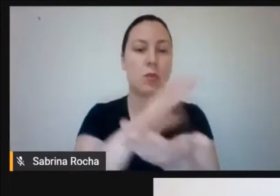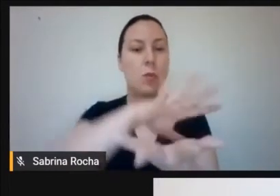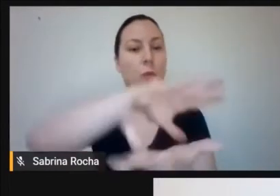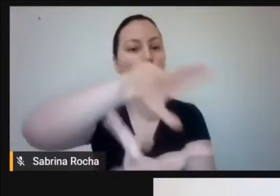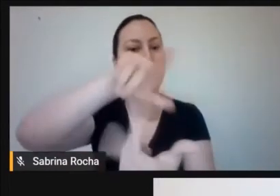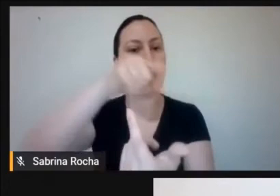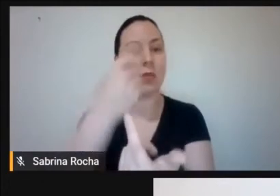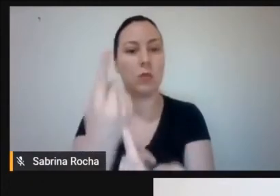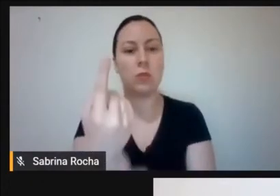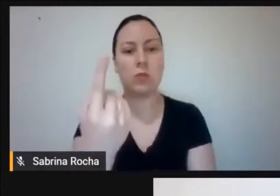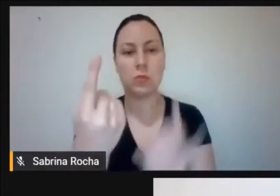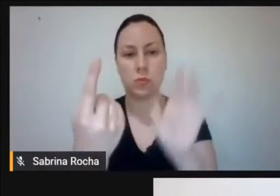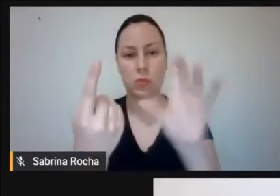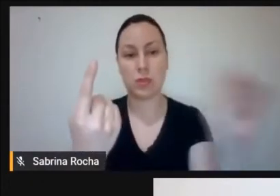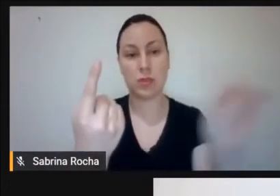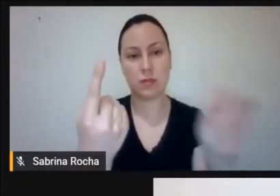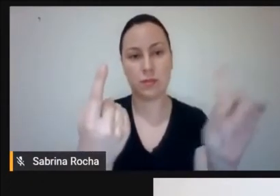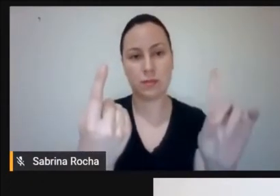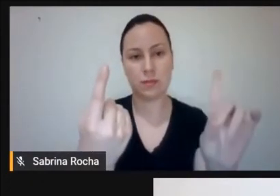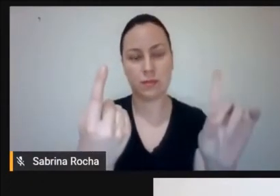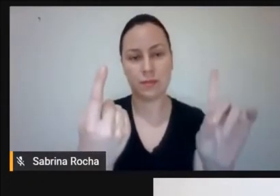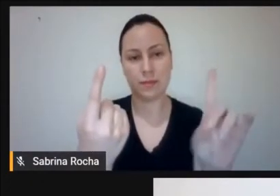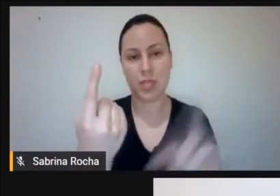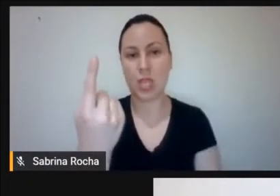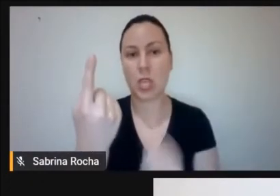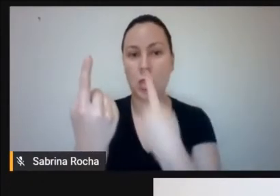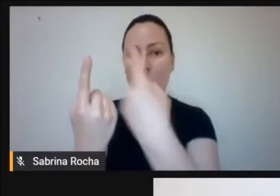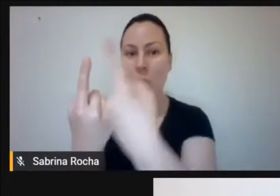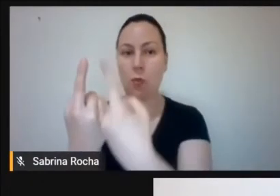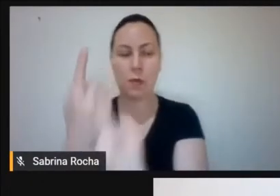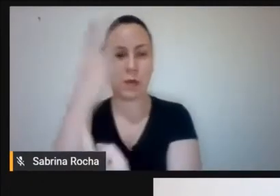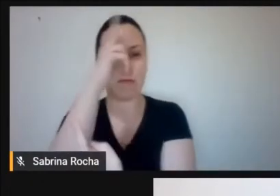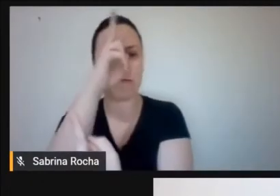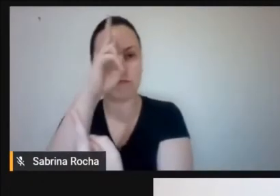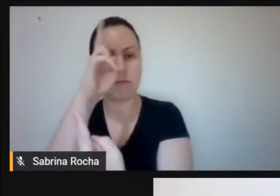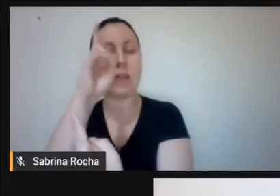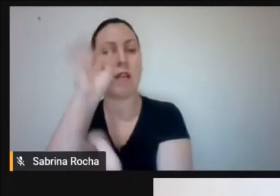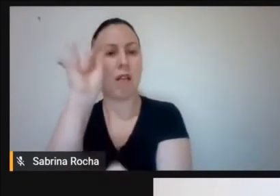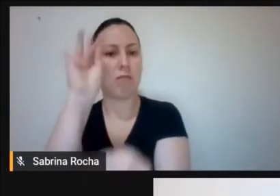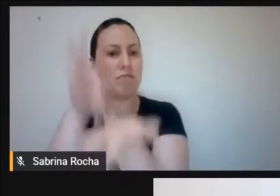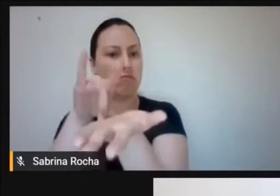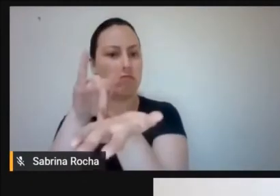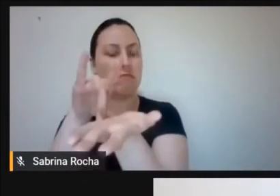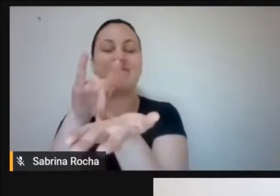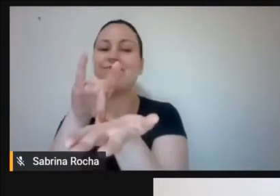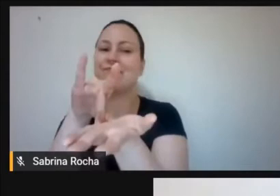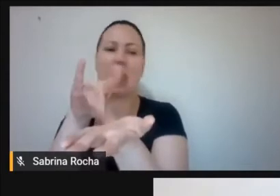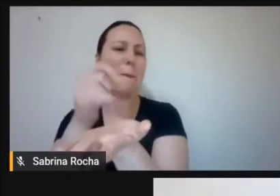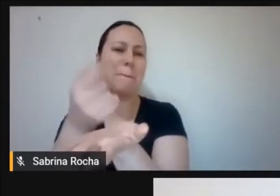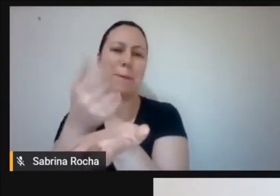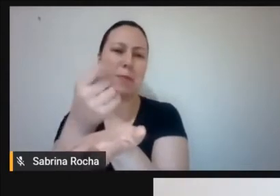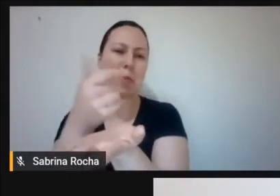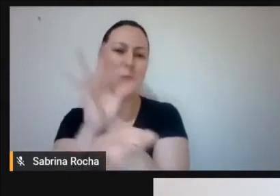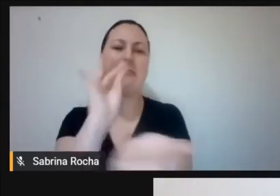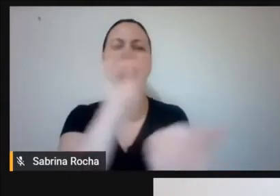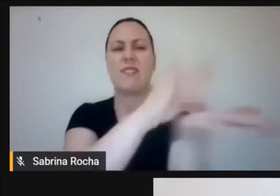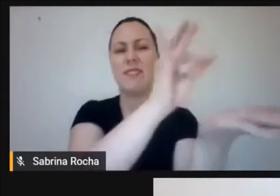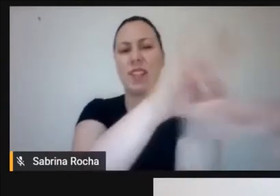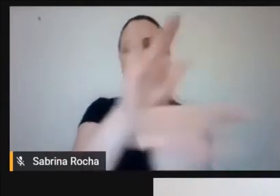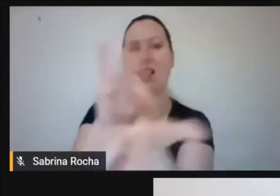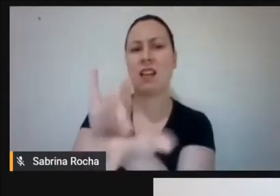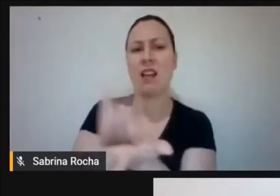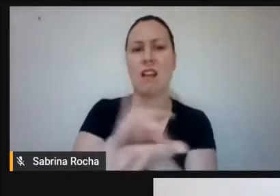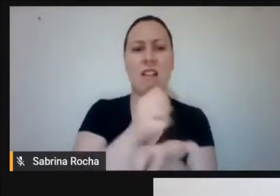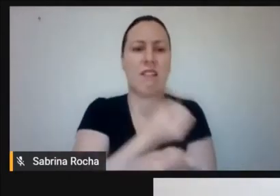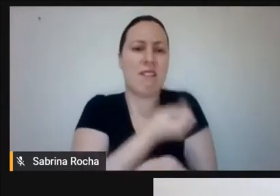só, e que uma narrativa só sobre o mundo é pouco, e que a gente pode produzir mundos a partir